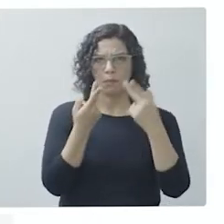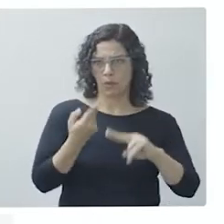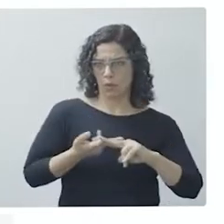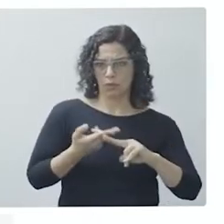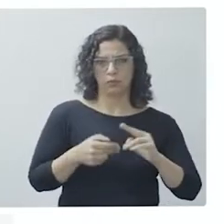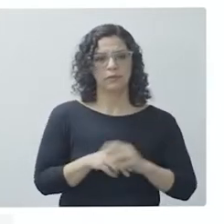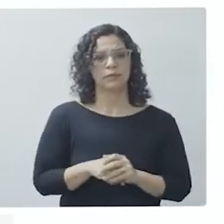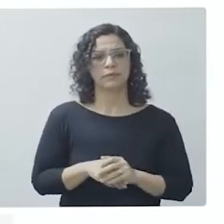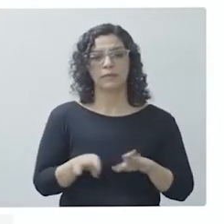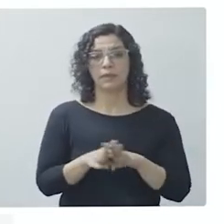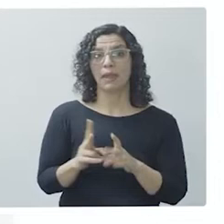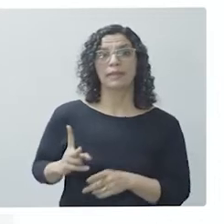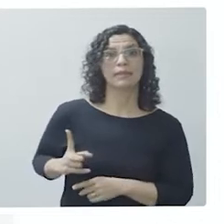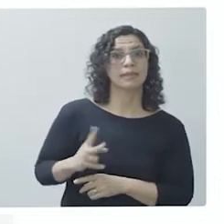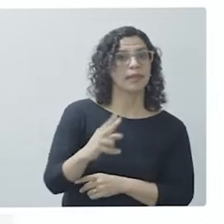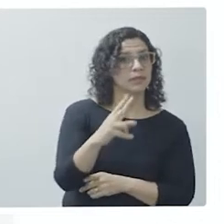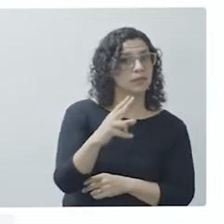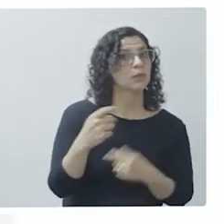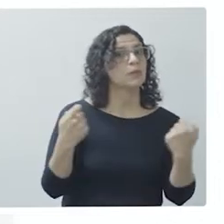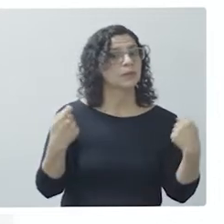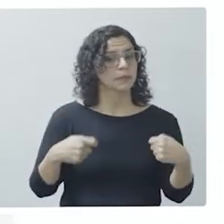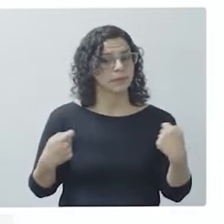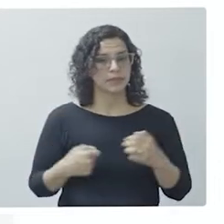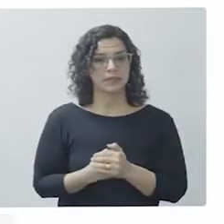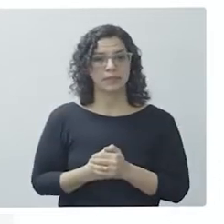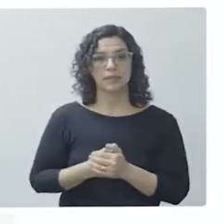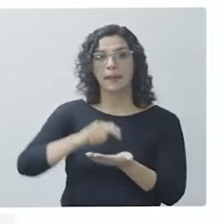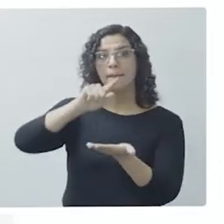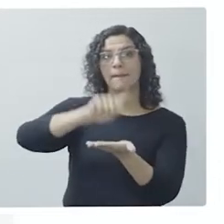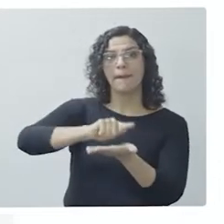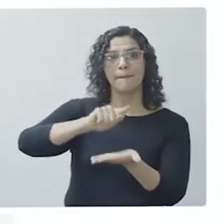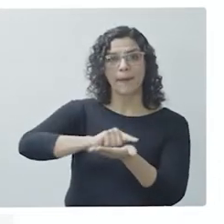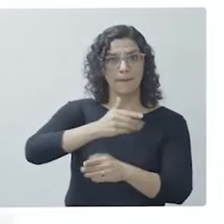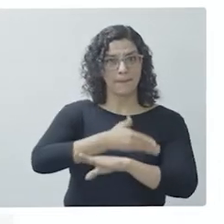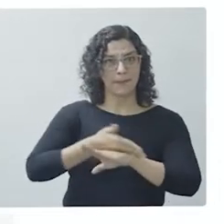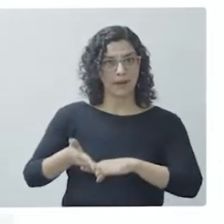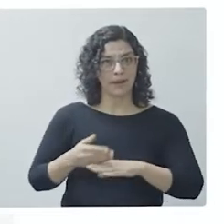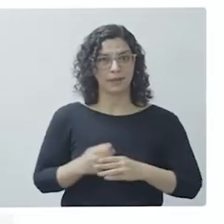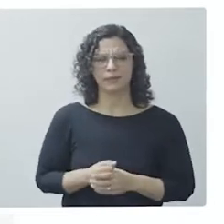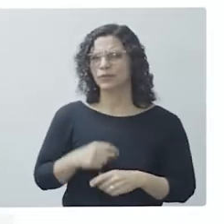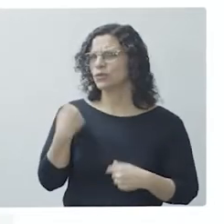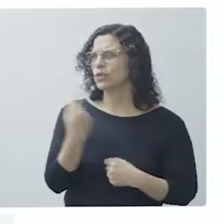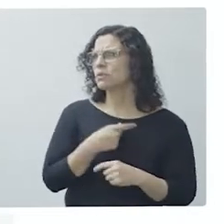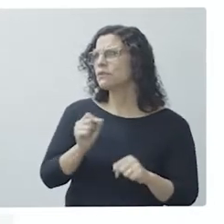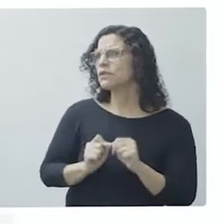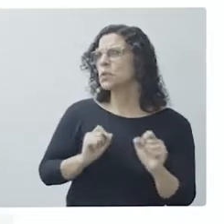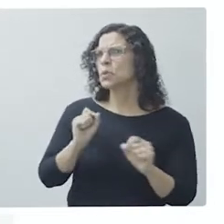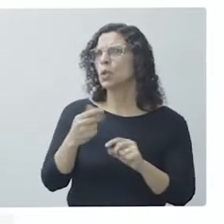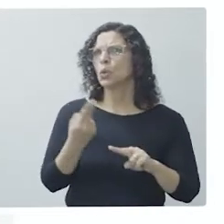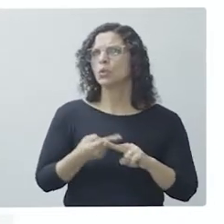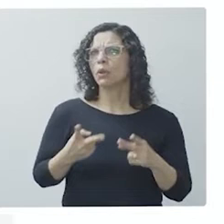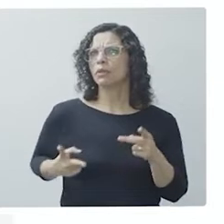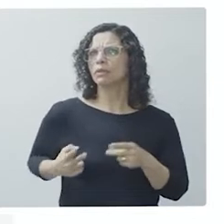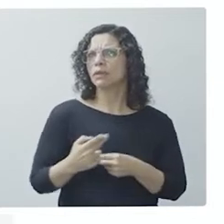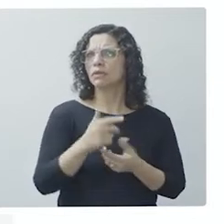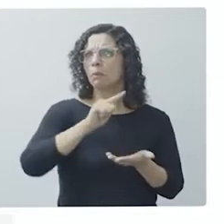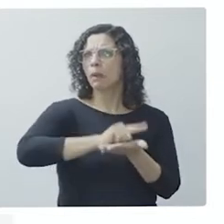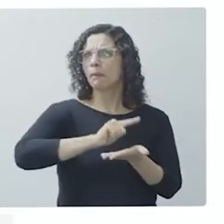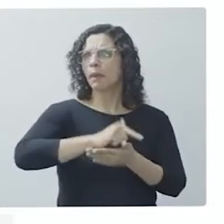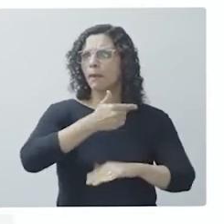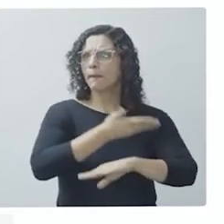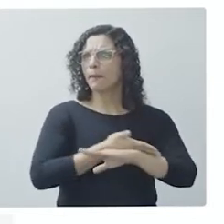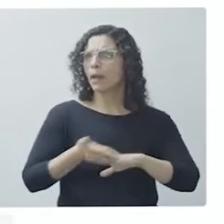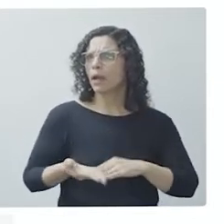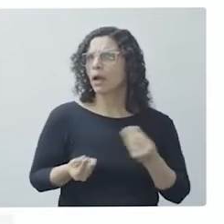aulas, tesoura e sulfite. O que será que nós vamos fazer hoje com a tesoura e